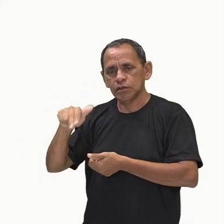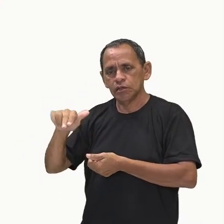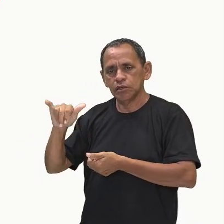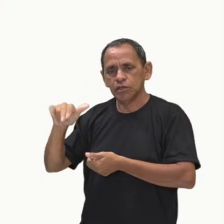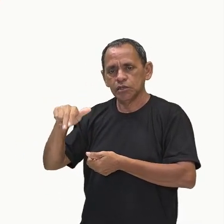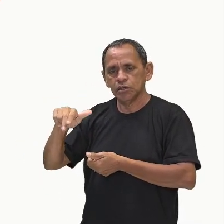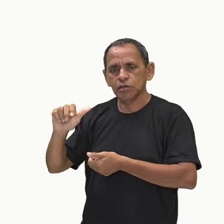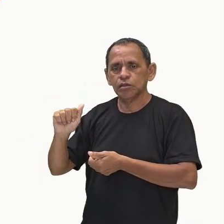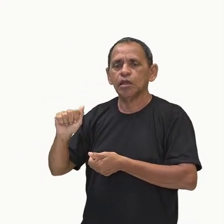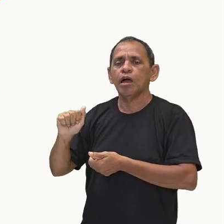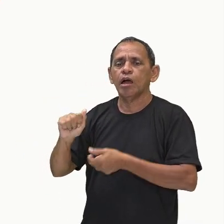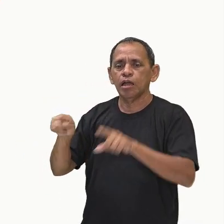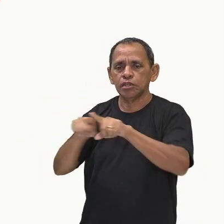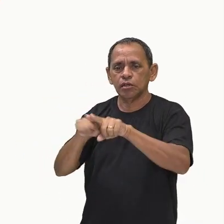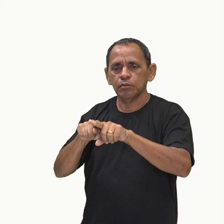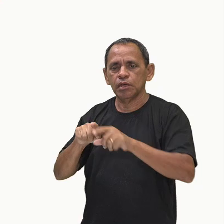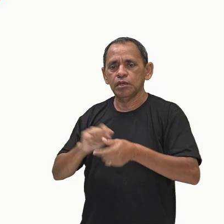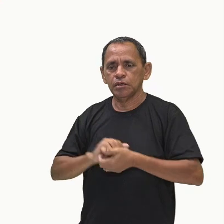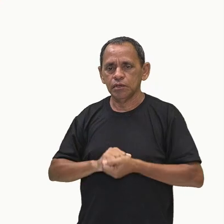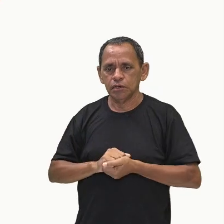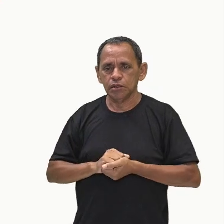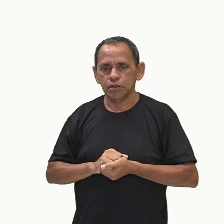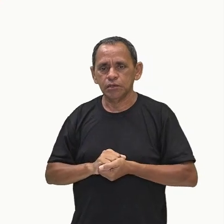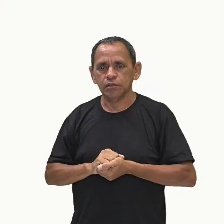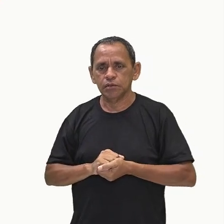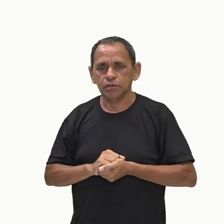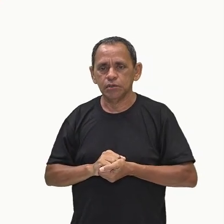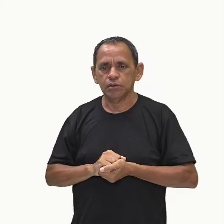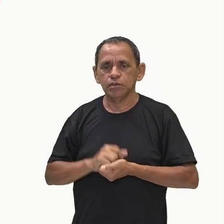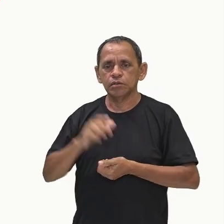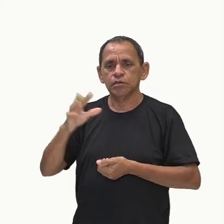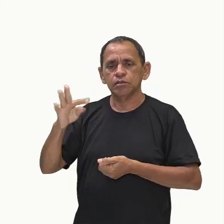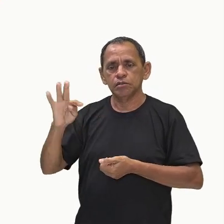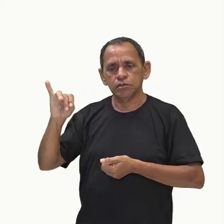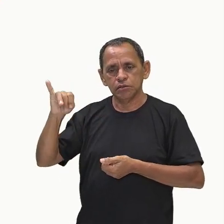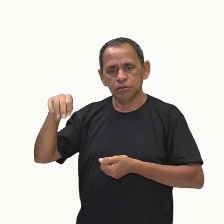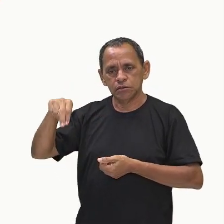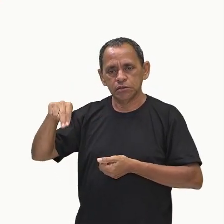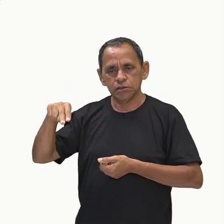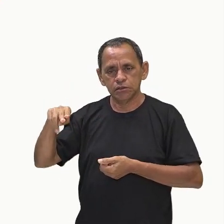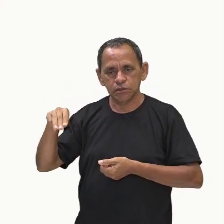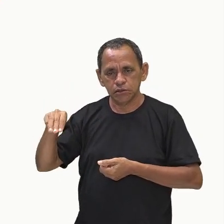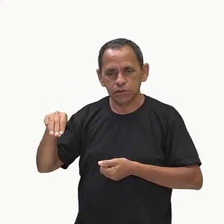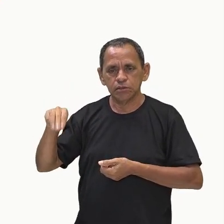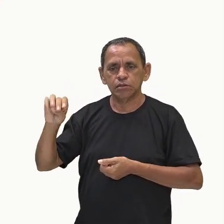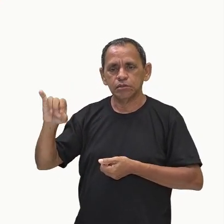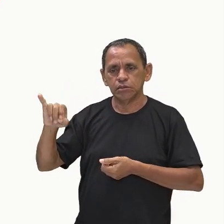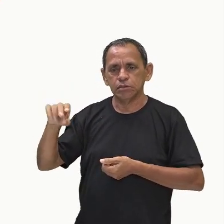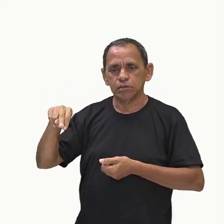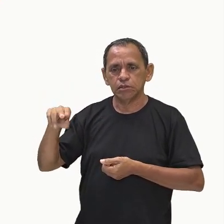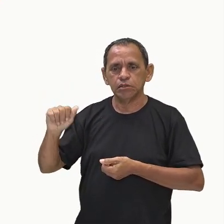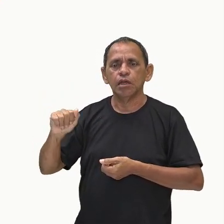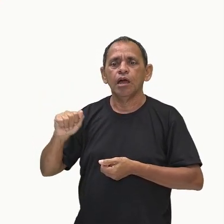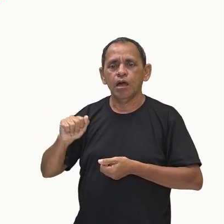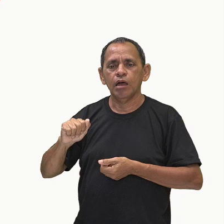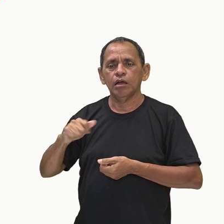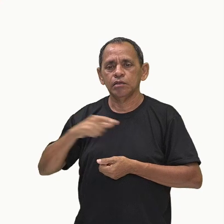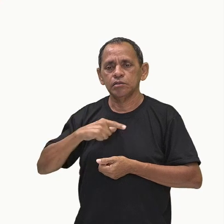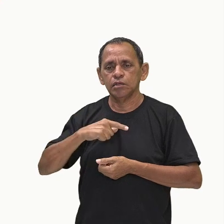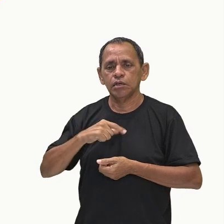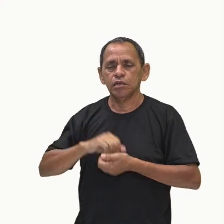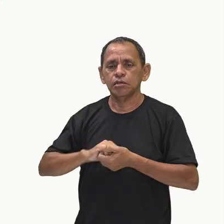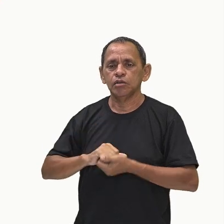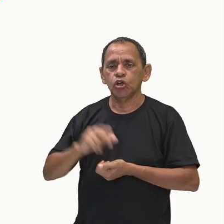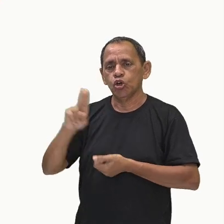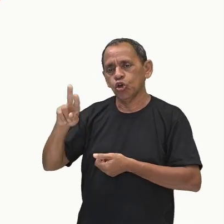a adenina, mas no lugar da timina teremos a uracila, né? Nós não temos a timina